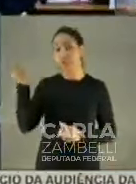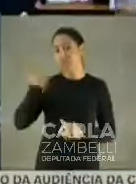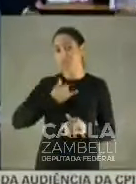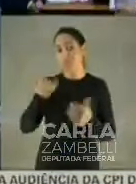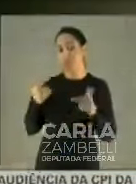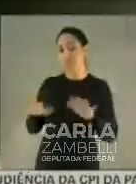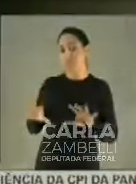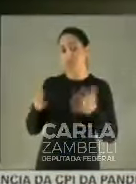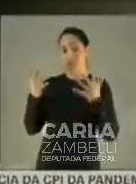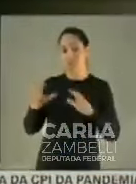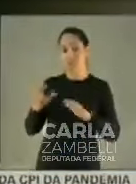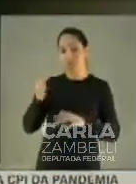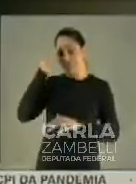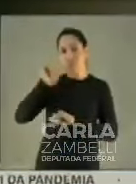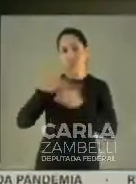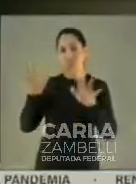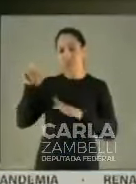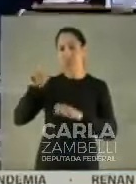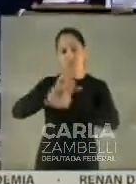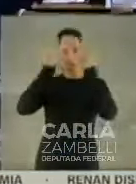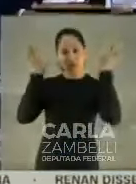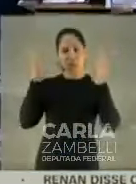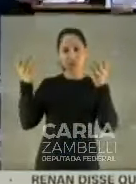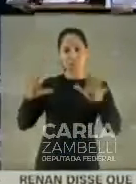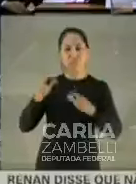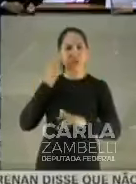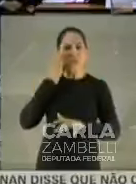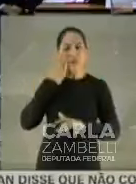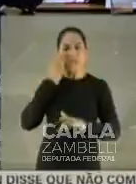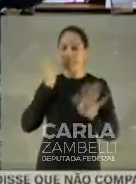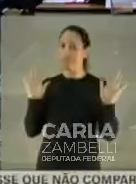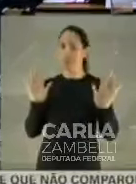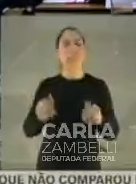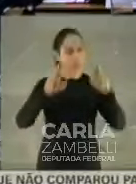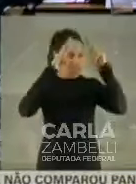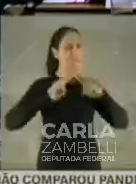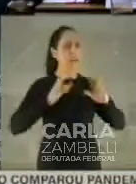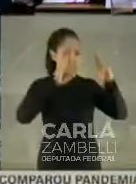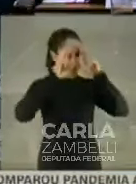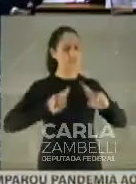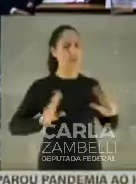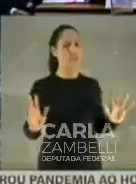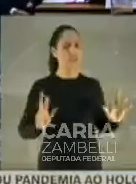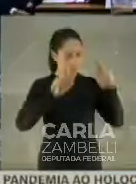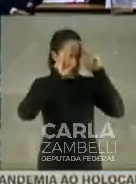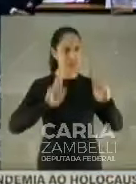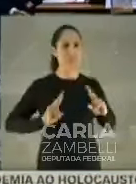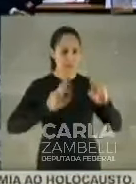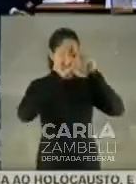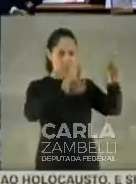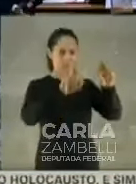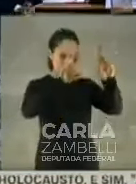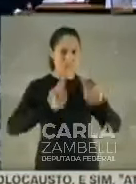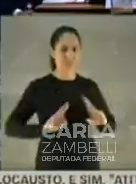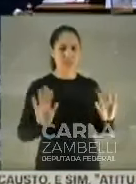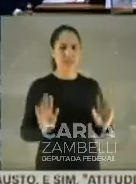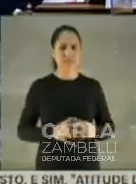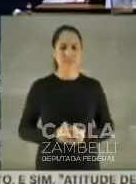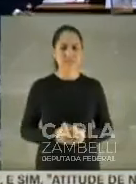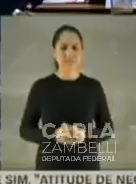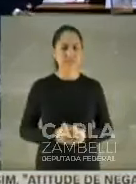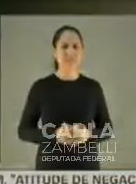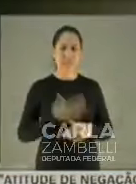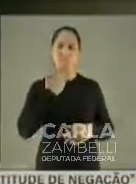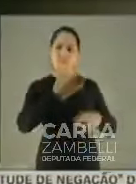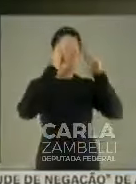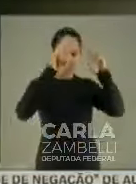dela. senhor ela Deixando bem respondeu. claro, Não, deixando bem senhor, claro. por favor, me respeite. Por favor, me respeite. Eu Deixa eu respeitei, te. você me respeite. Eu. Por favor,